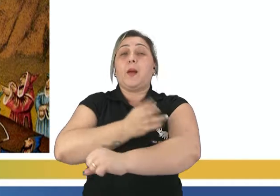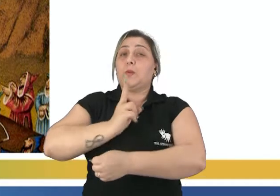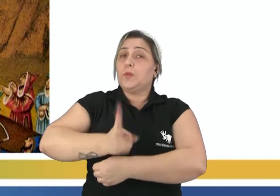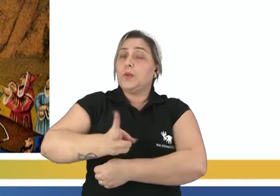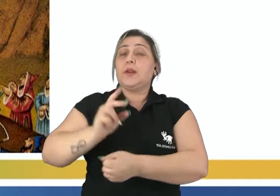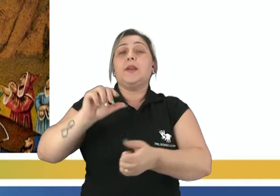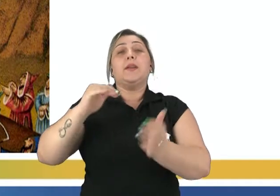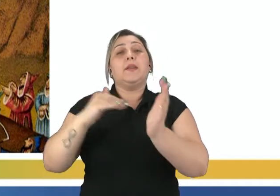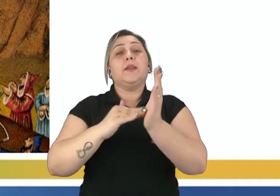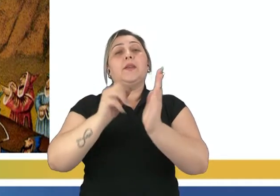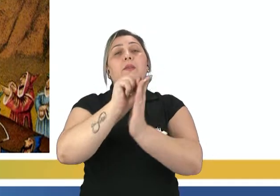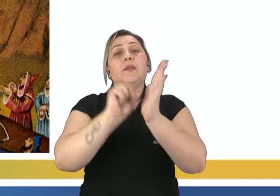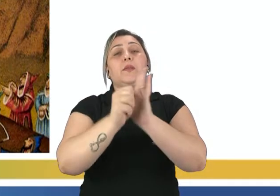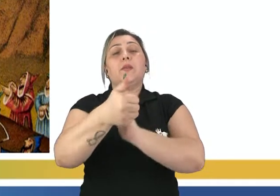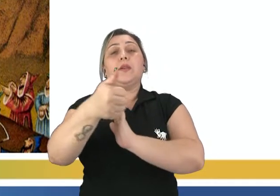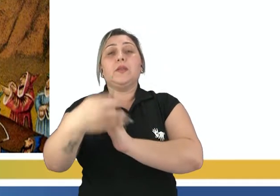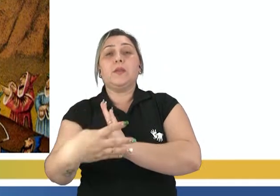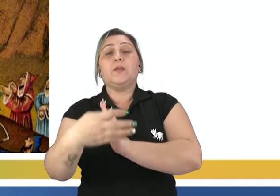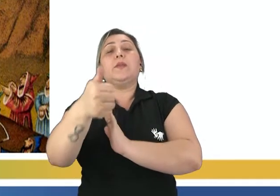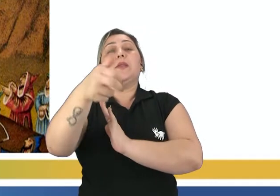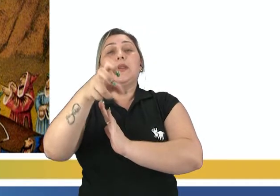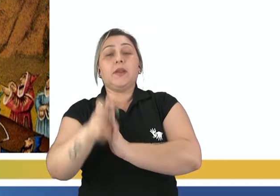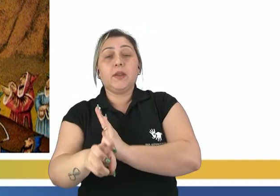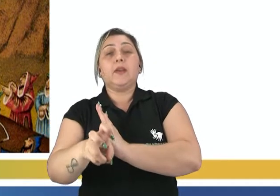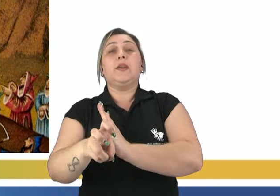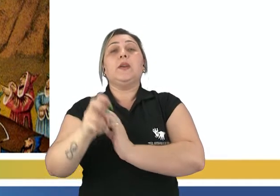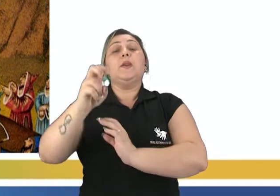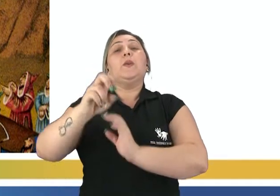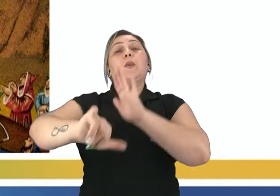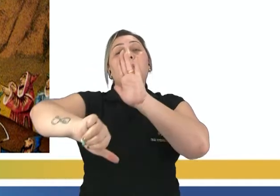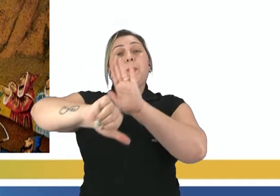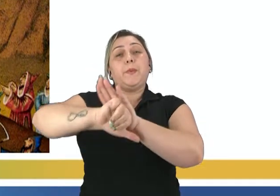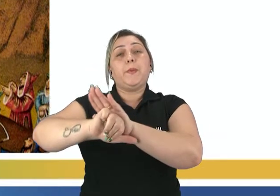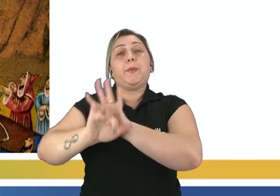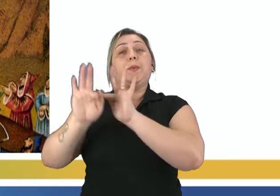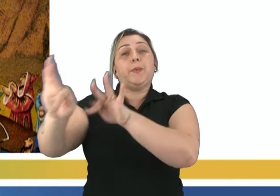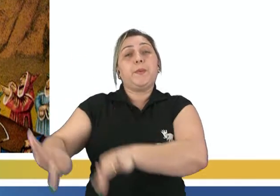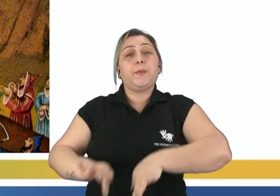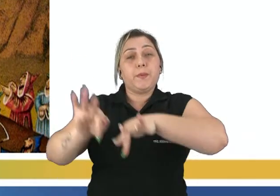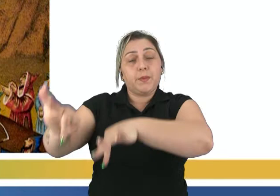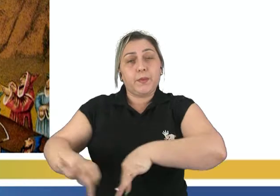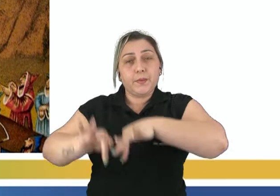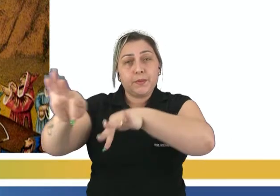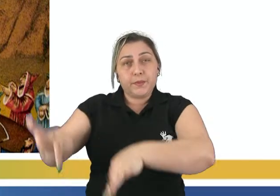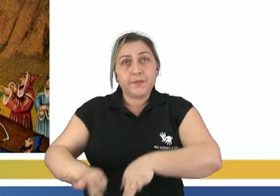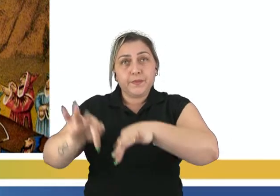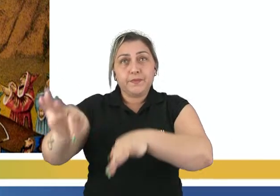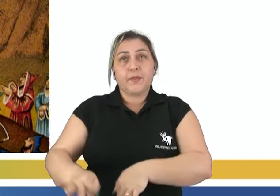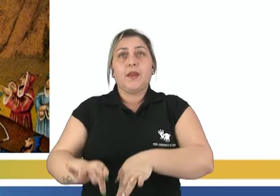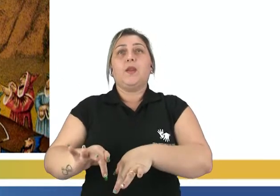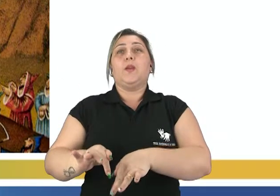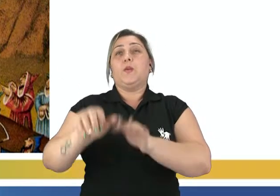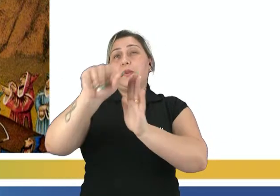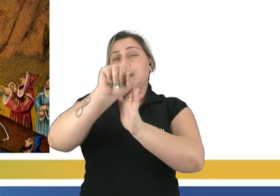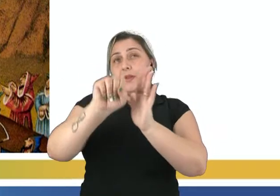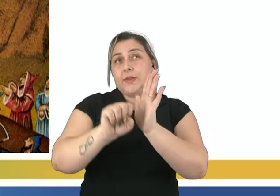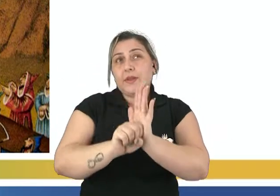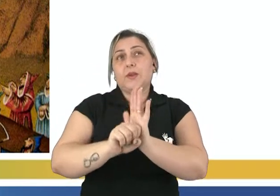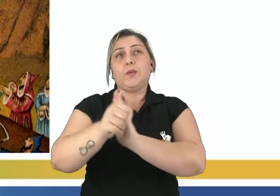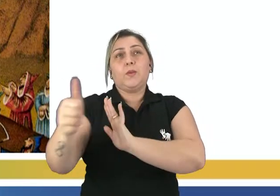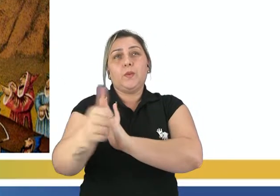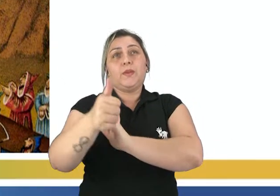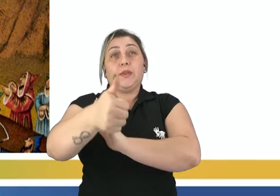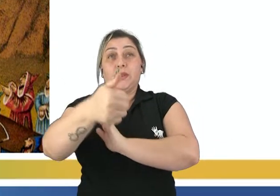Média permaneceu até os séculos XIV e XV com a crise do feudalismo e a ascensão dos